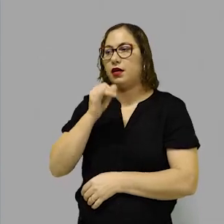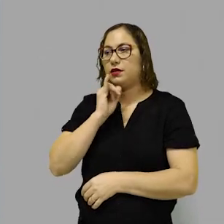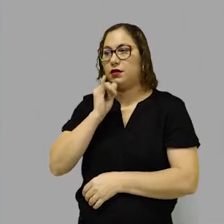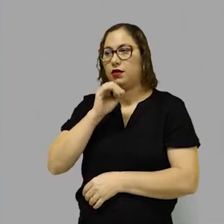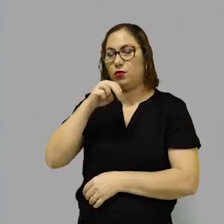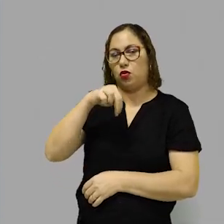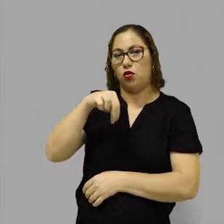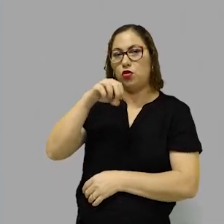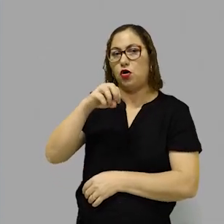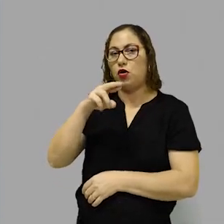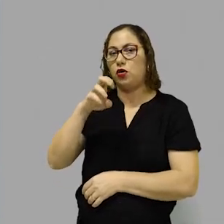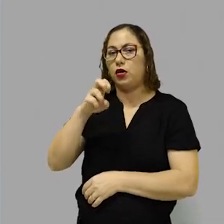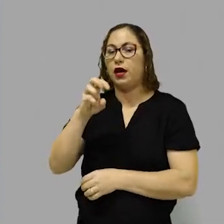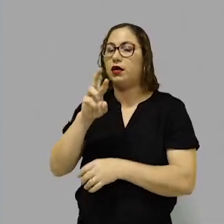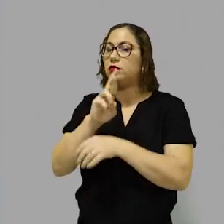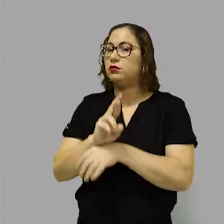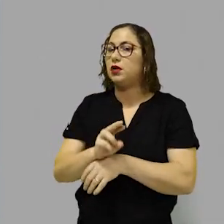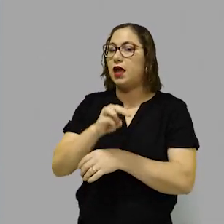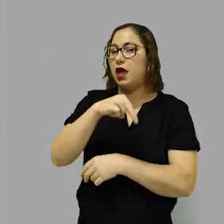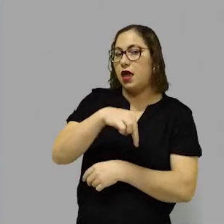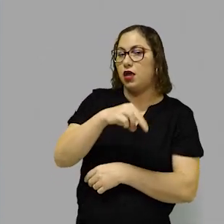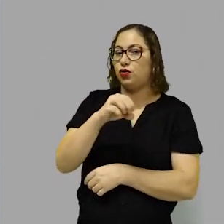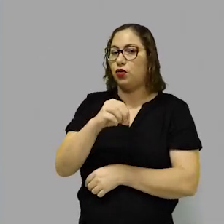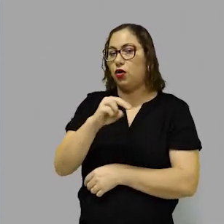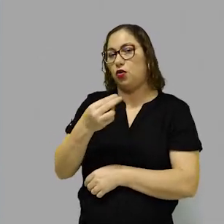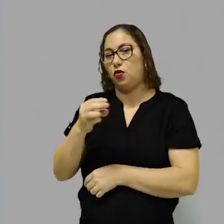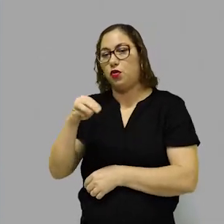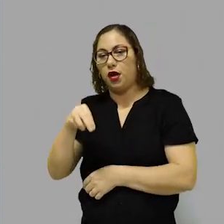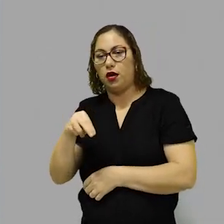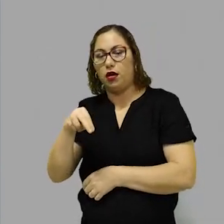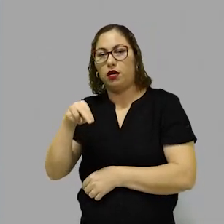NW. Portanto, não é a letra D.